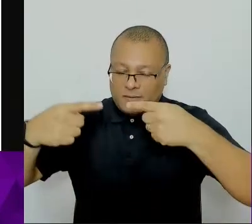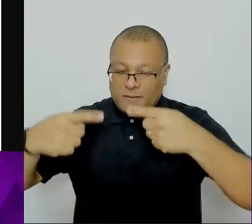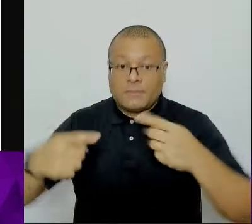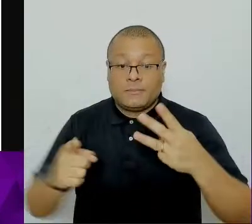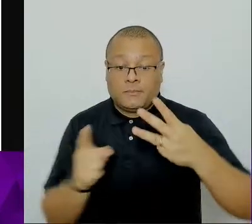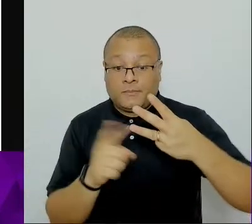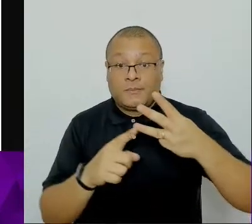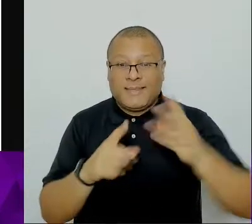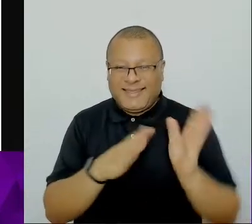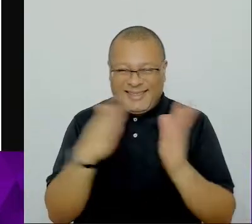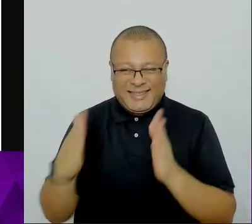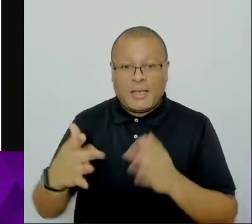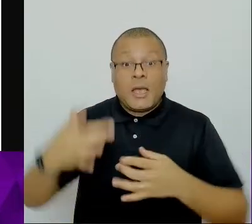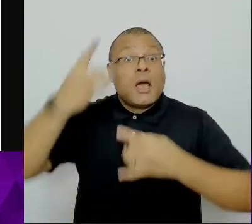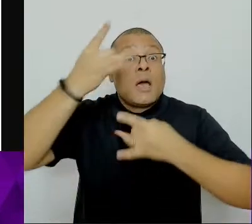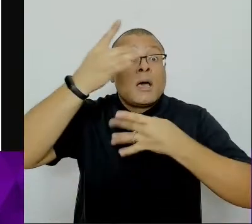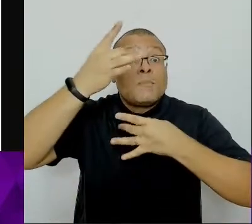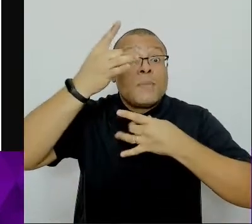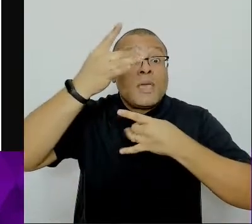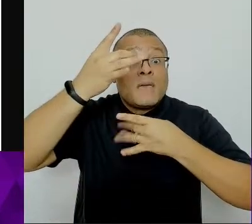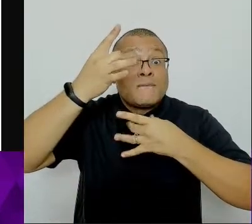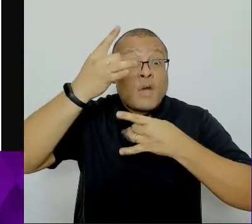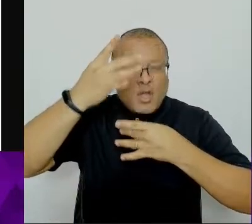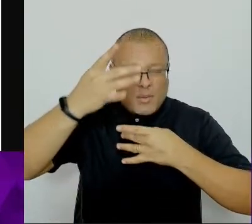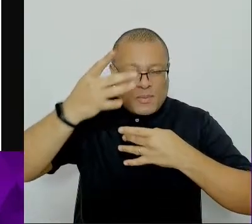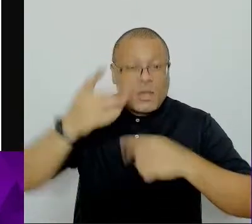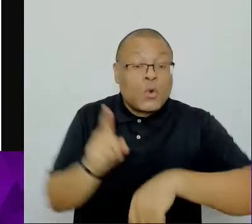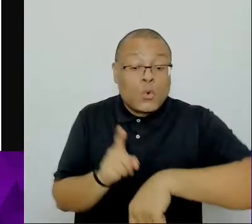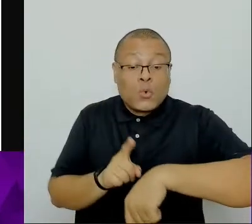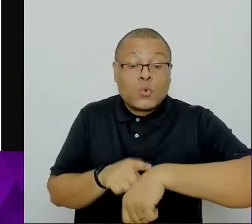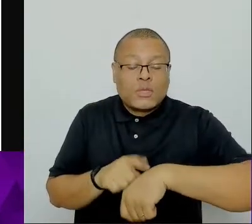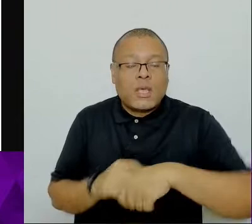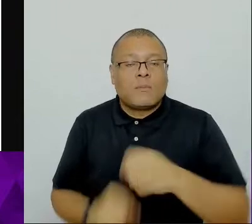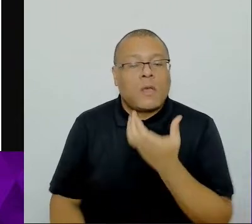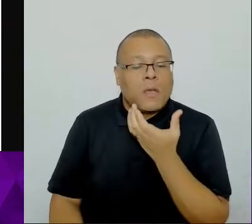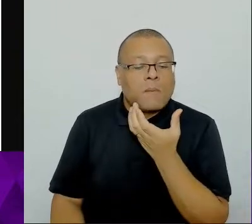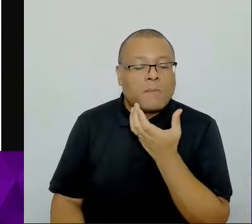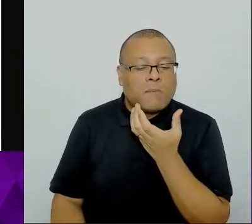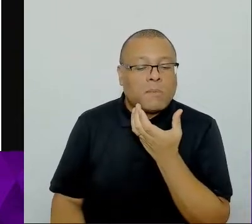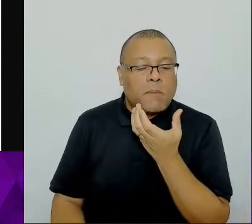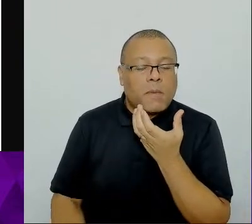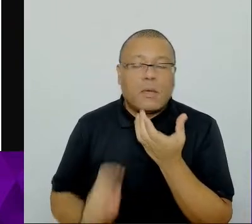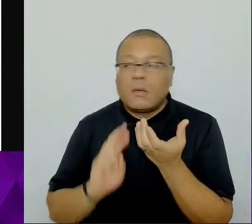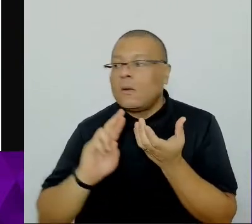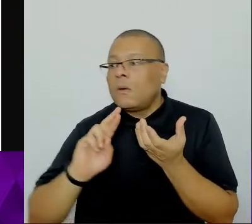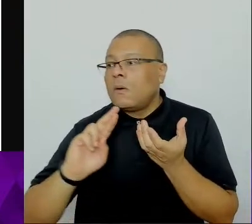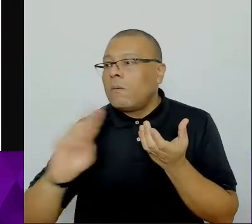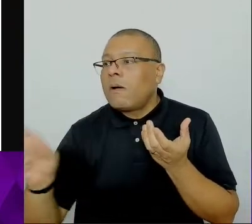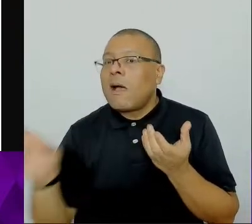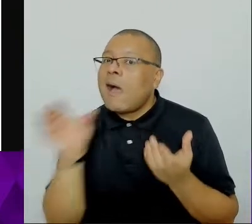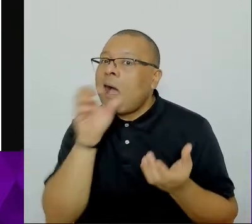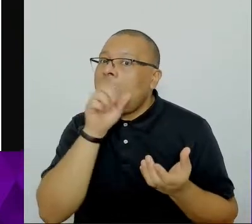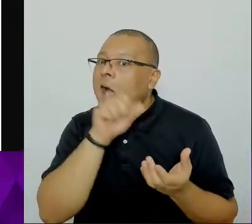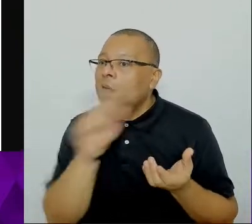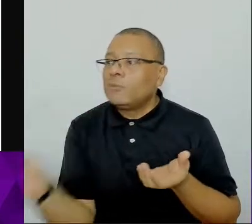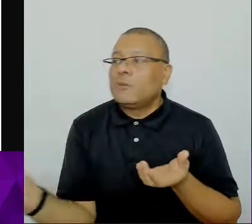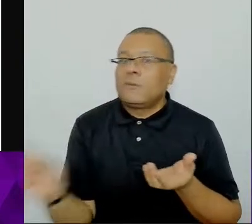em tempo real, então, como eu comentei antes, a latência desses modelos é algo que precisa